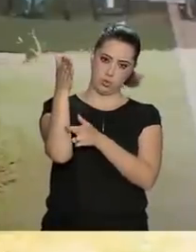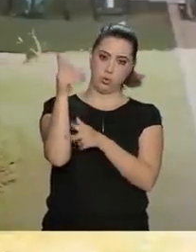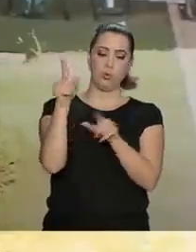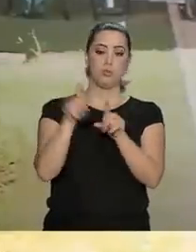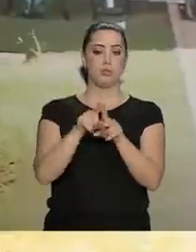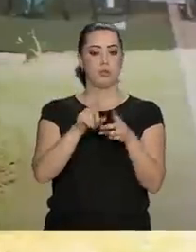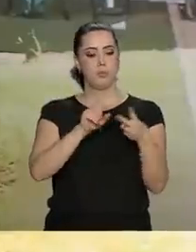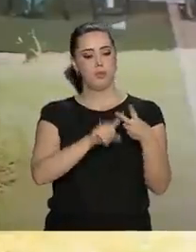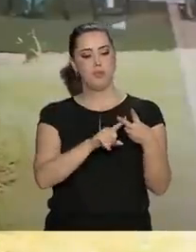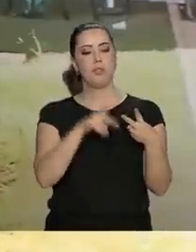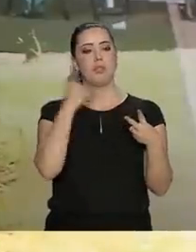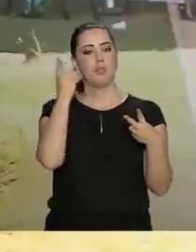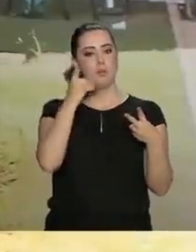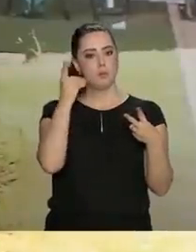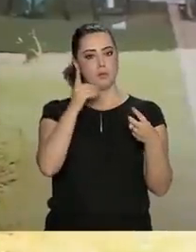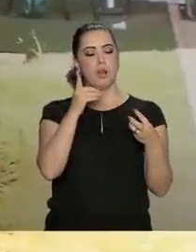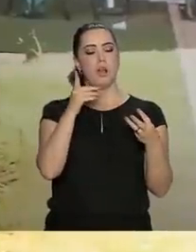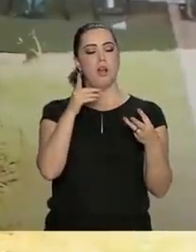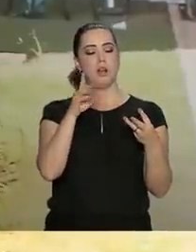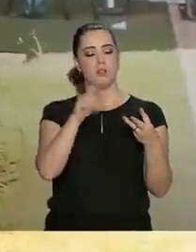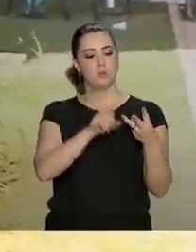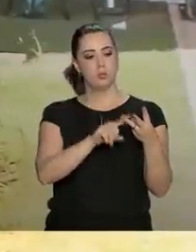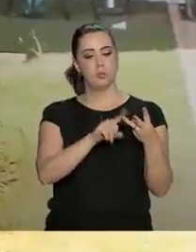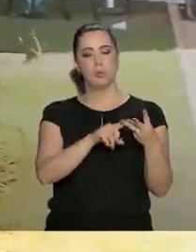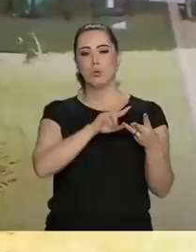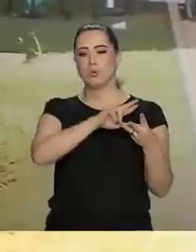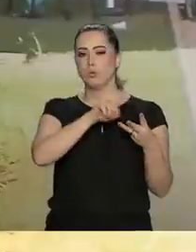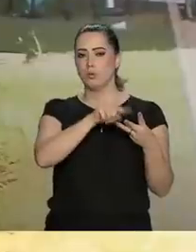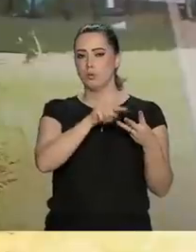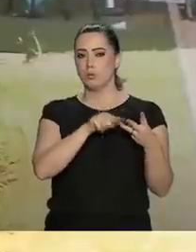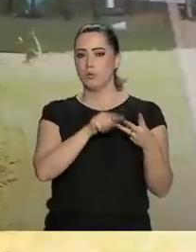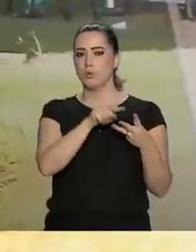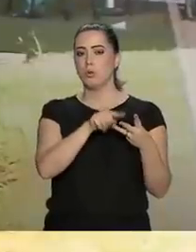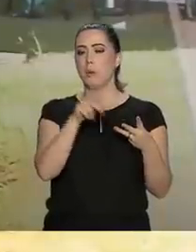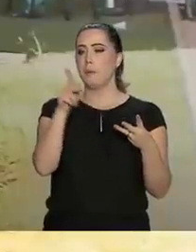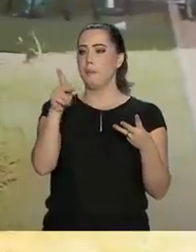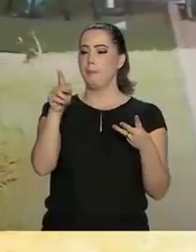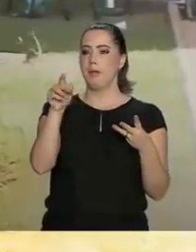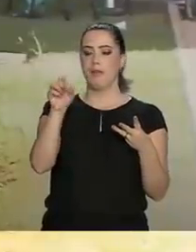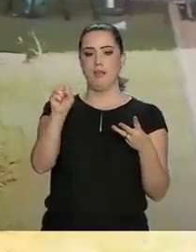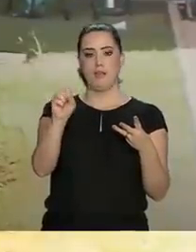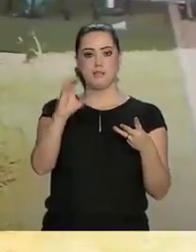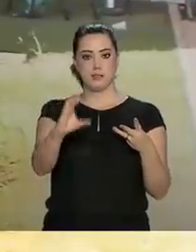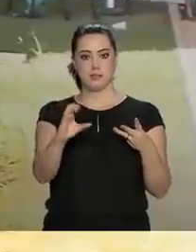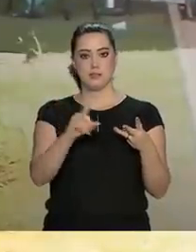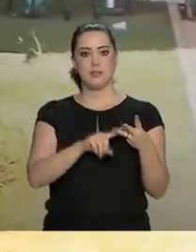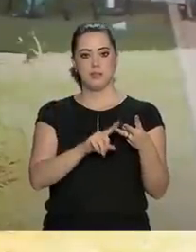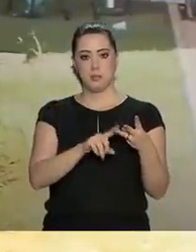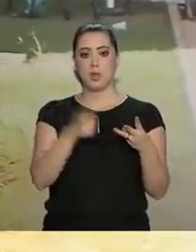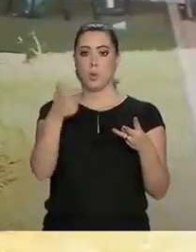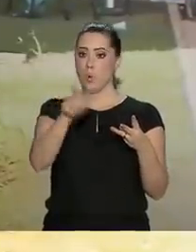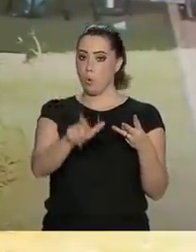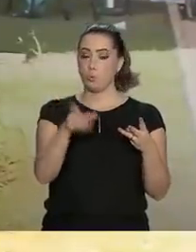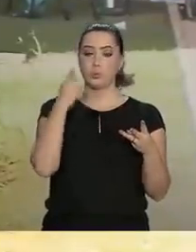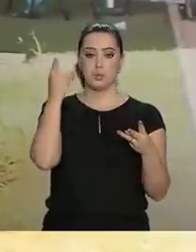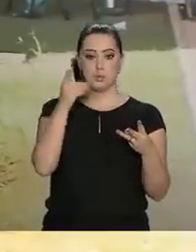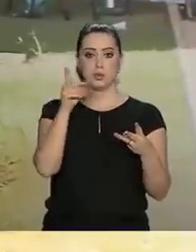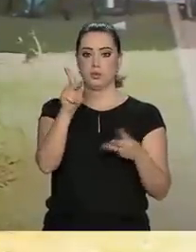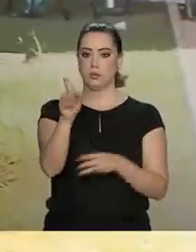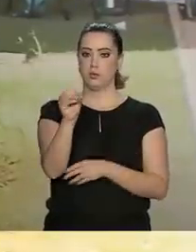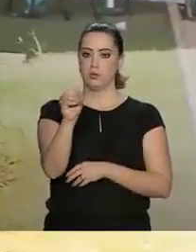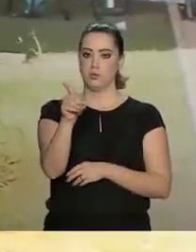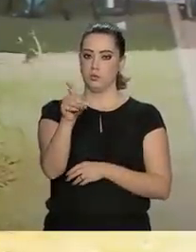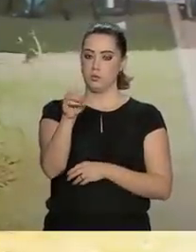de Paula, do PSC, e Roberto Lucena, do Podemos. E daqui a pouco, às 16h, Hamilton